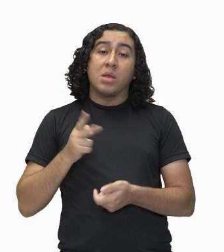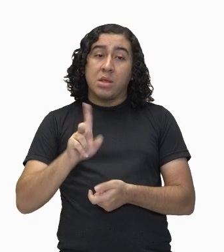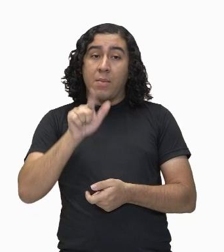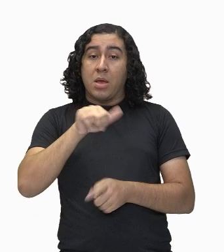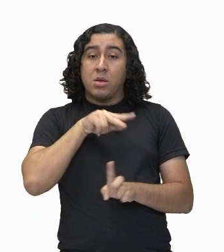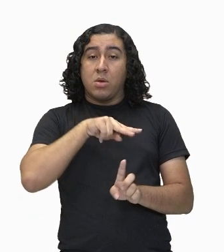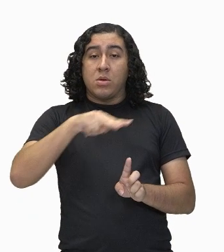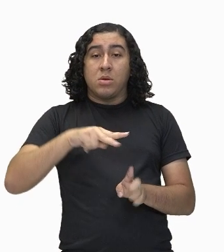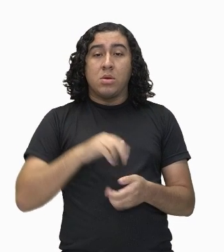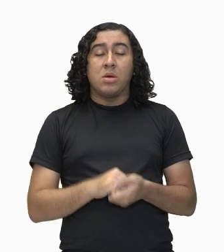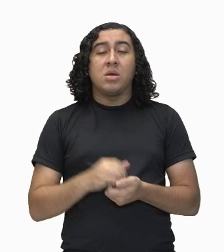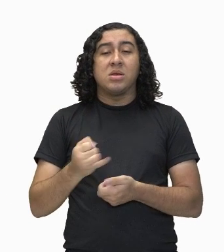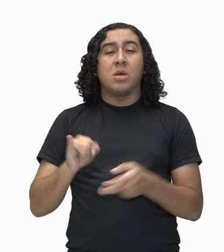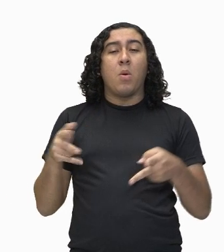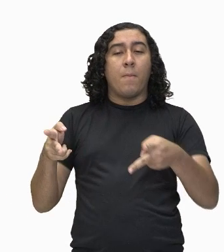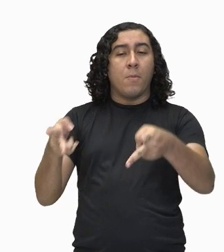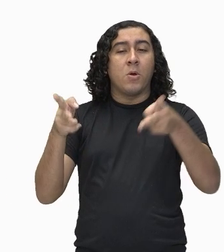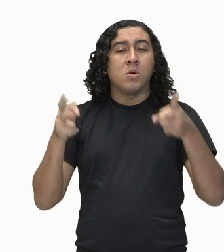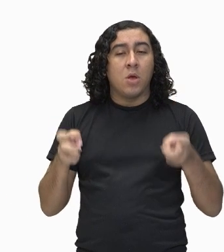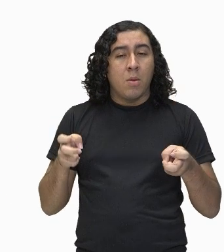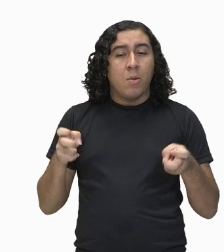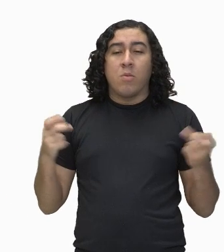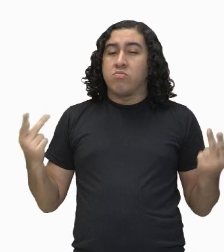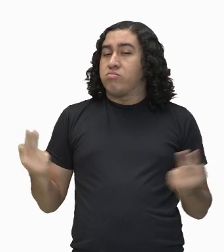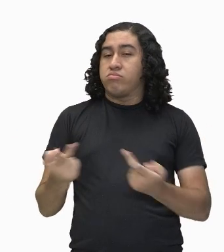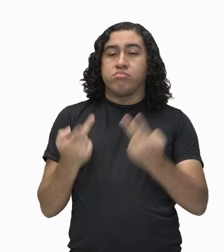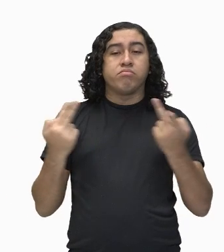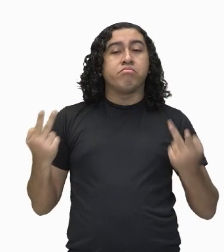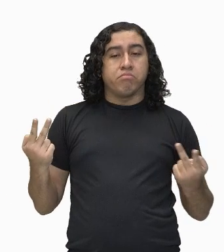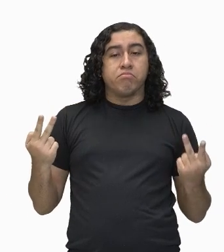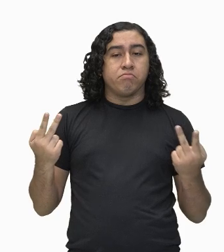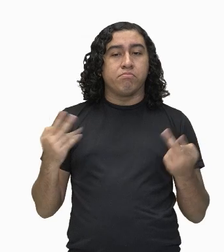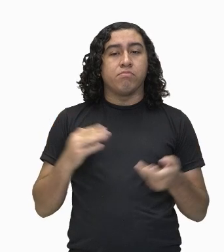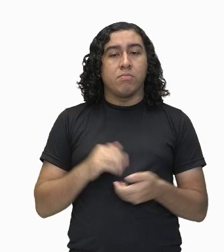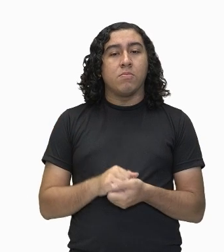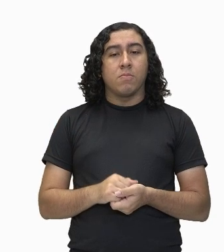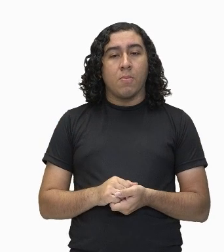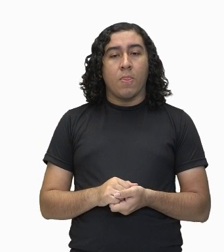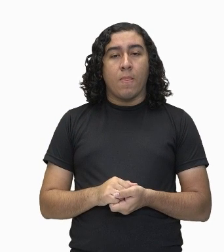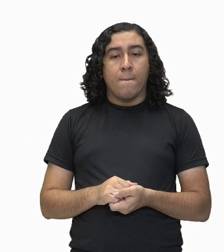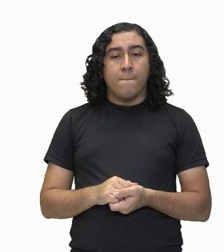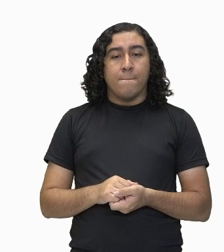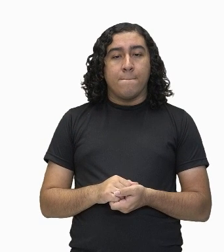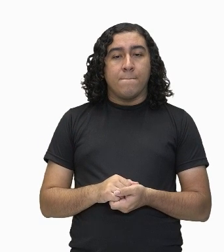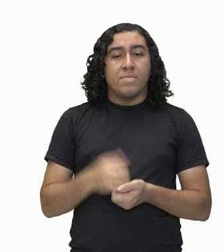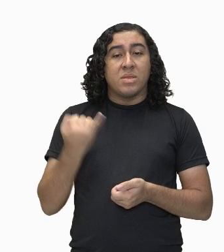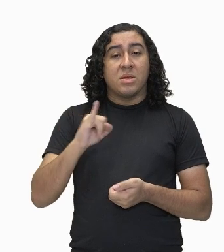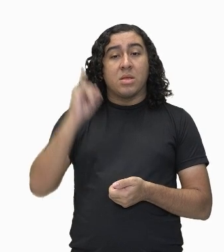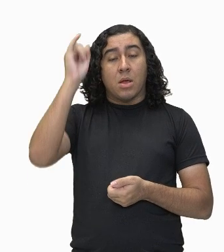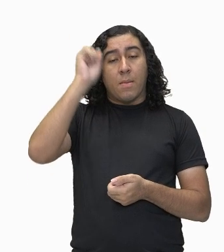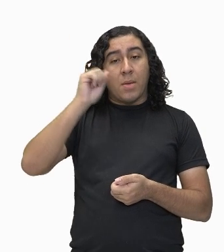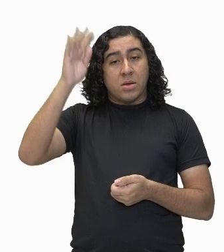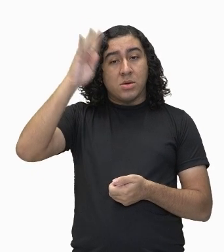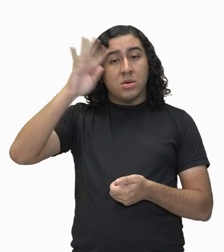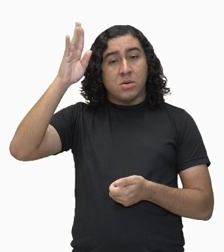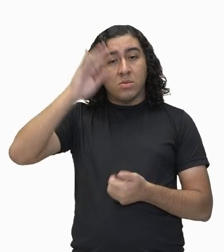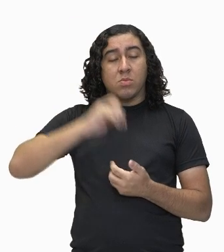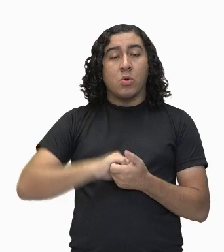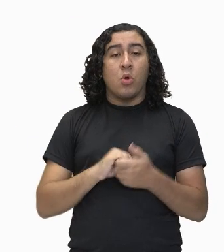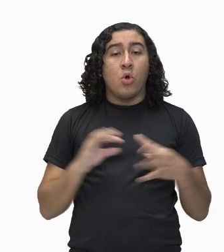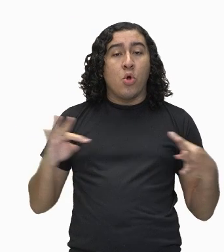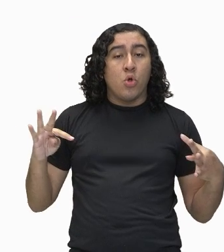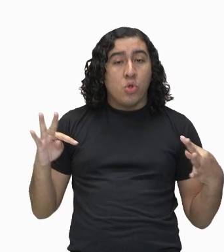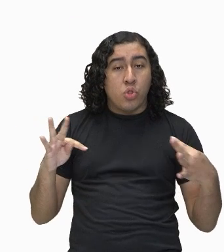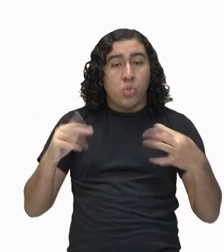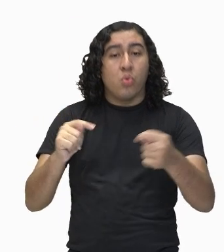eu percebo alguma coisa, é da mesma forma. Quando eu imagino, tudo está voltado